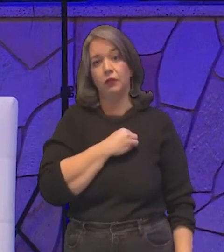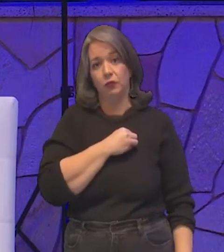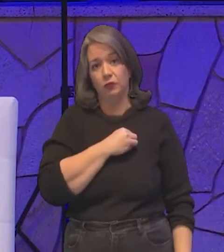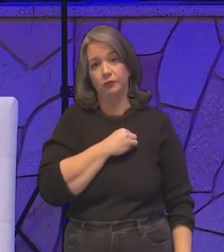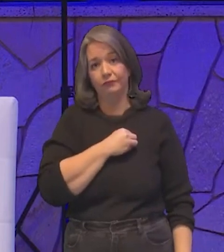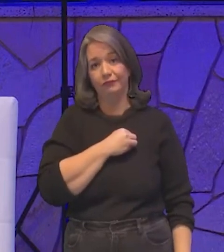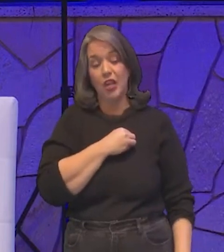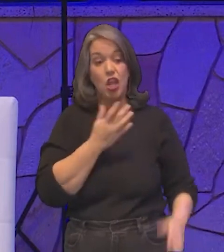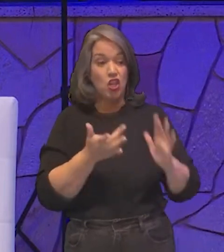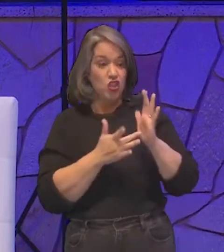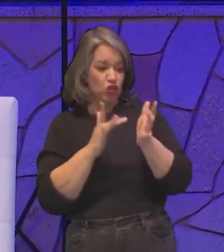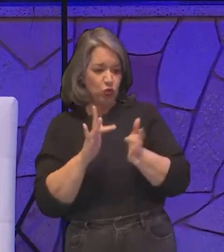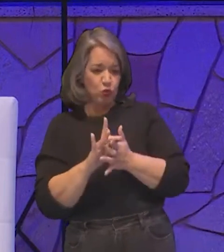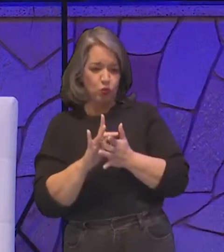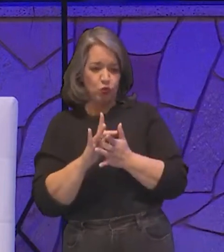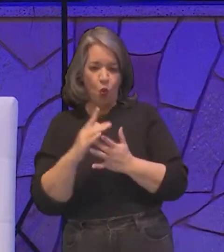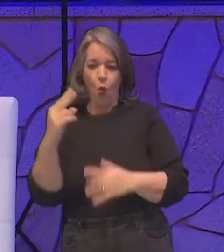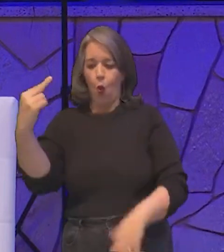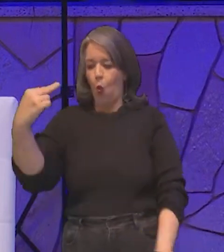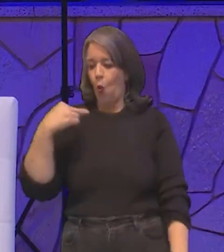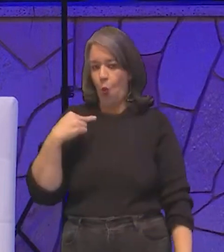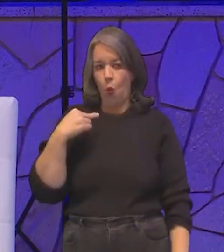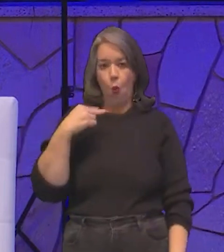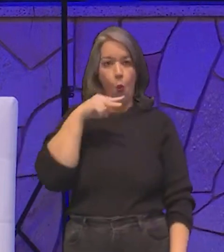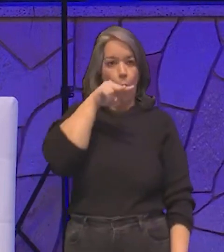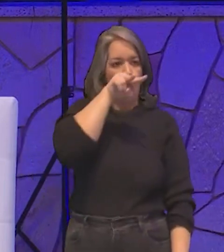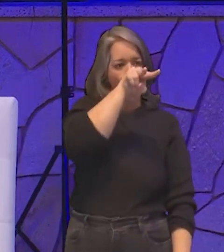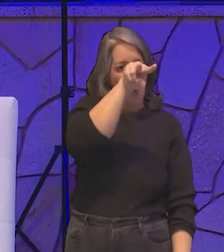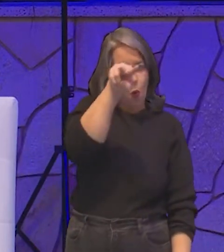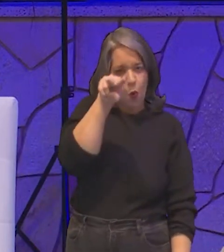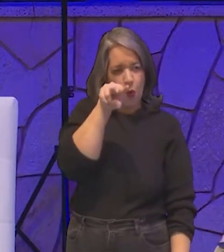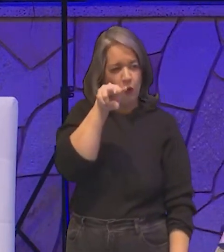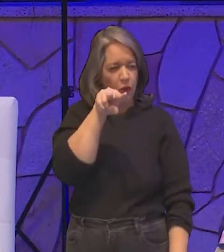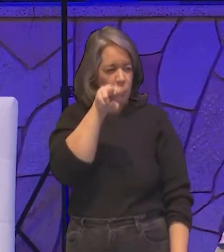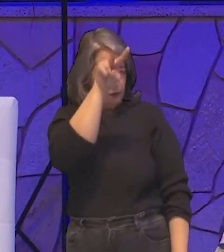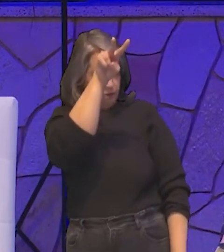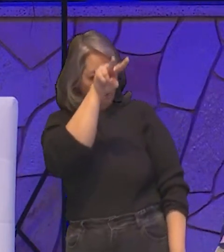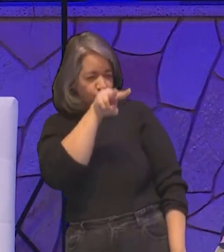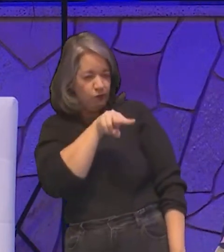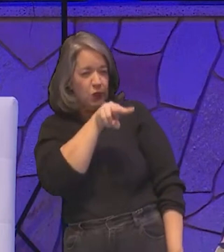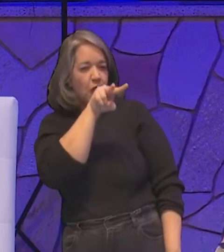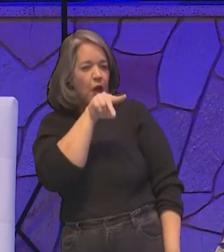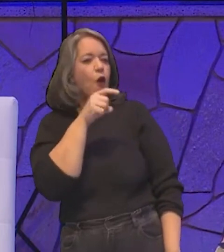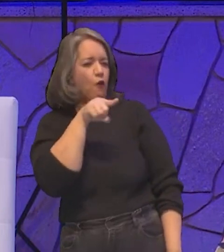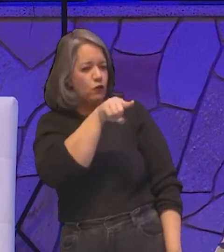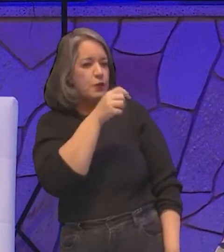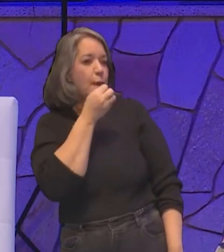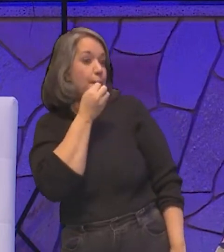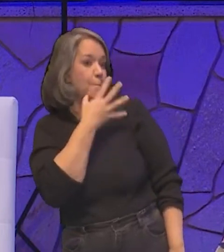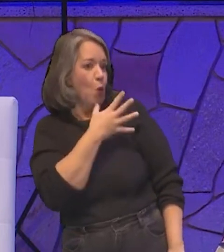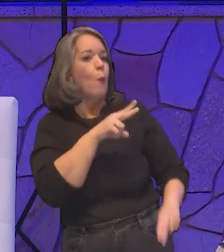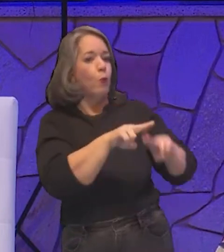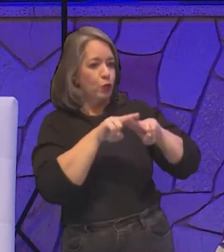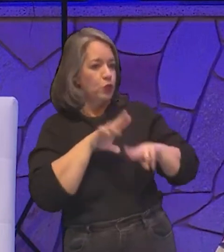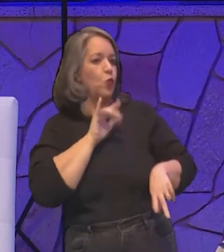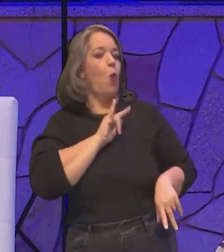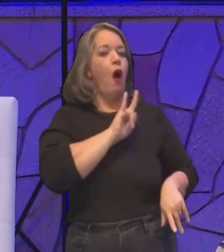quão bom você é ou quão ruim você é quando decidiu te amar. E a segunda